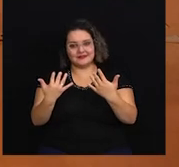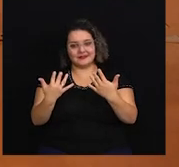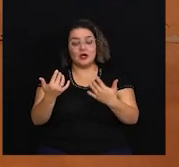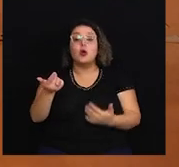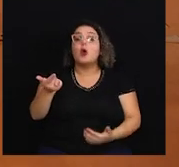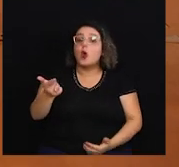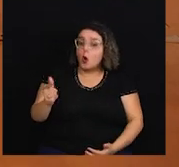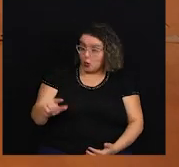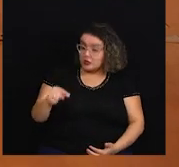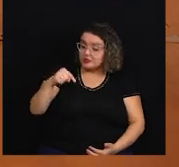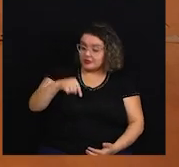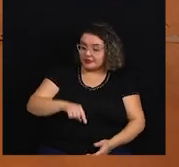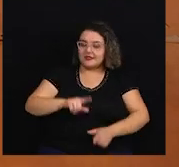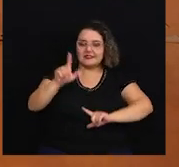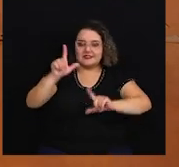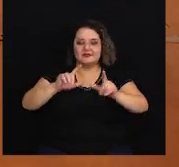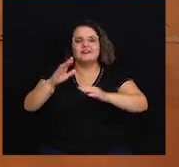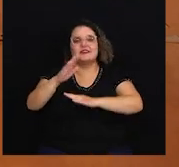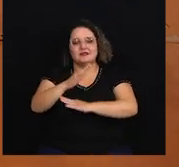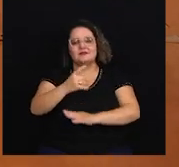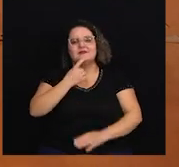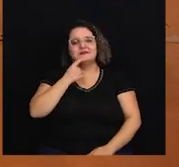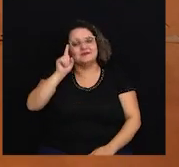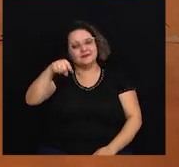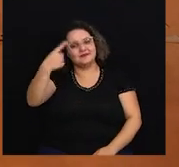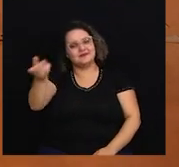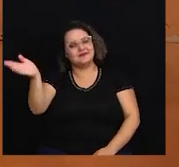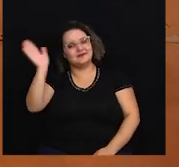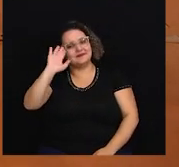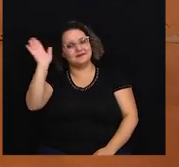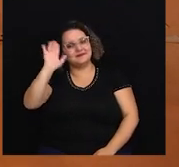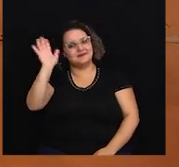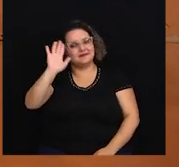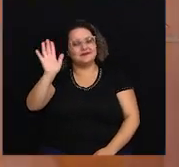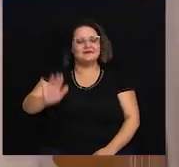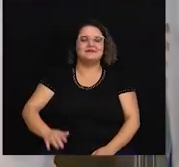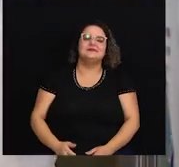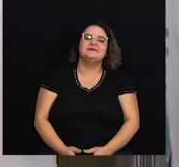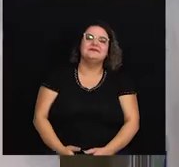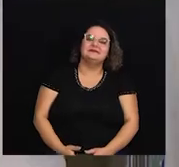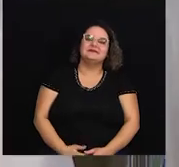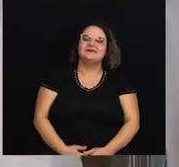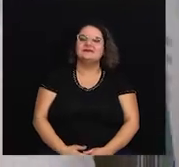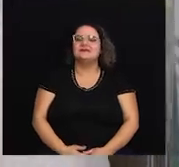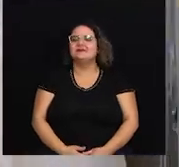continue aqui na TV Câmara Campinas até a próxima tchau tchau